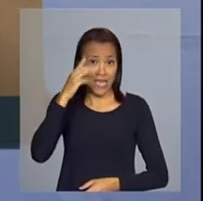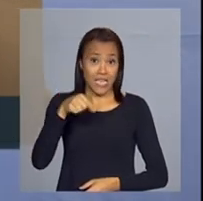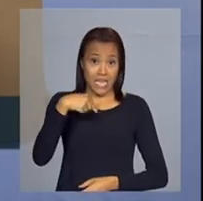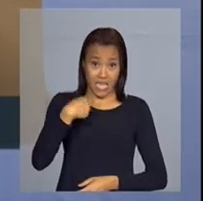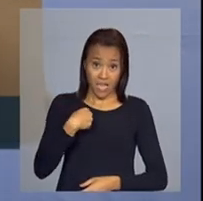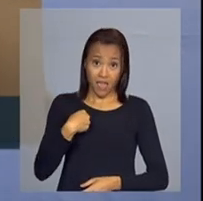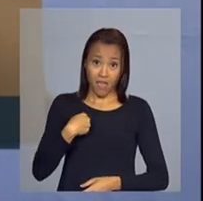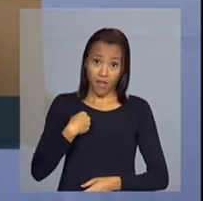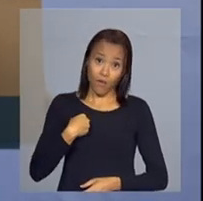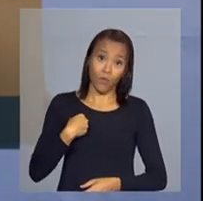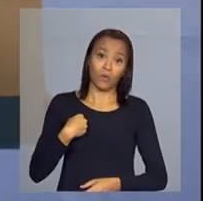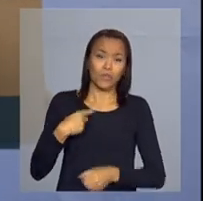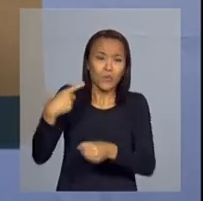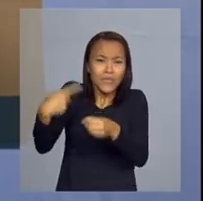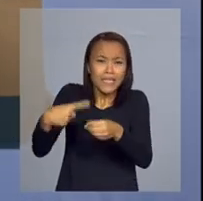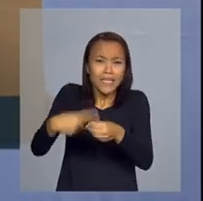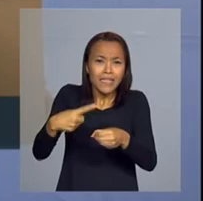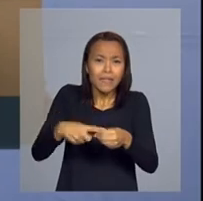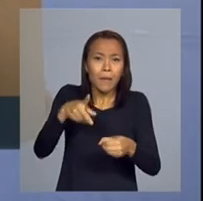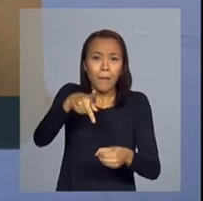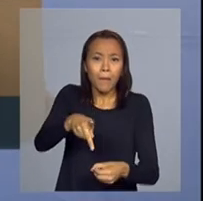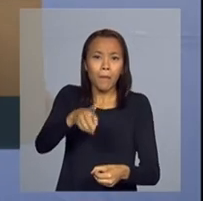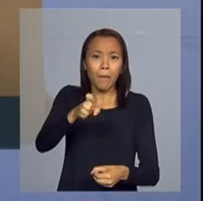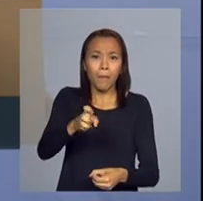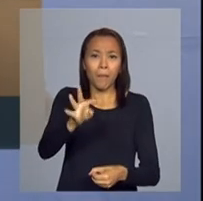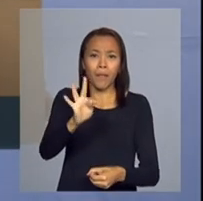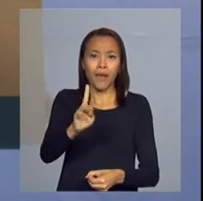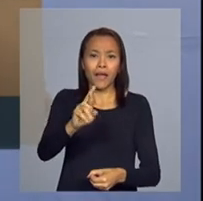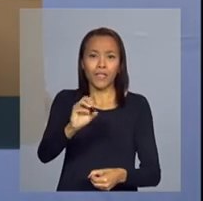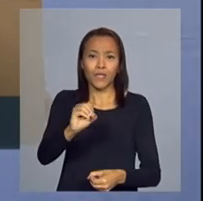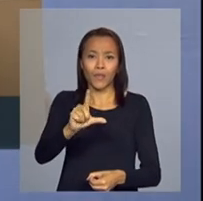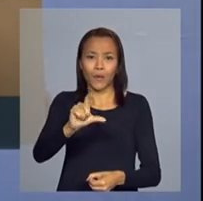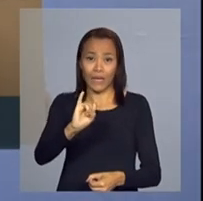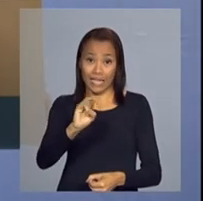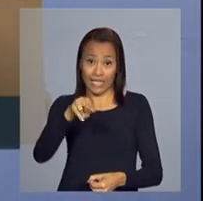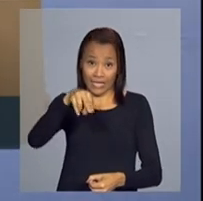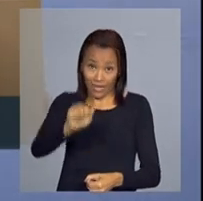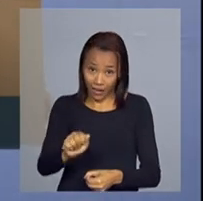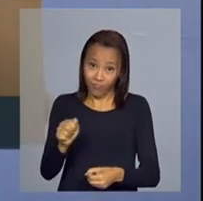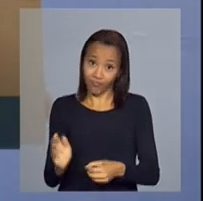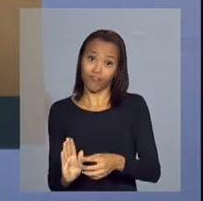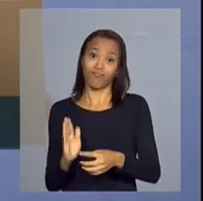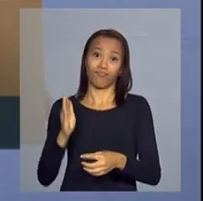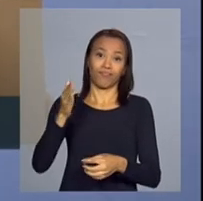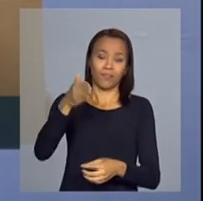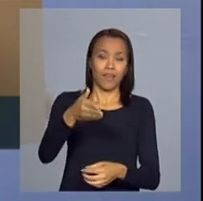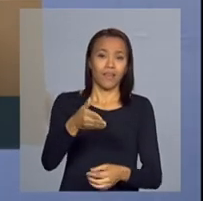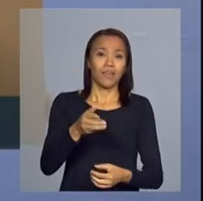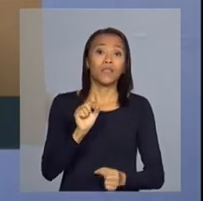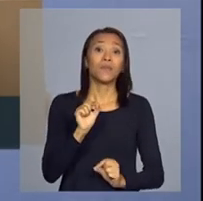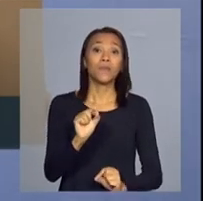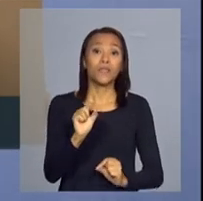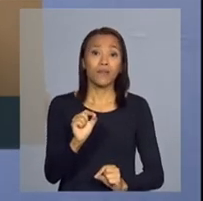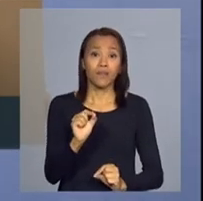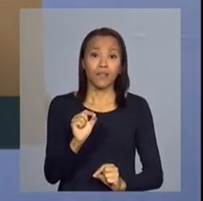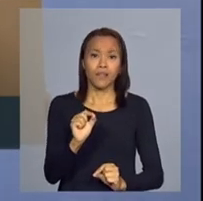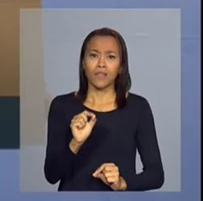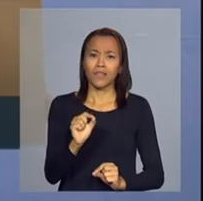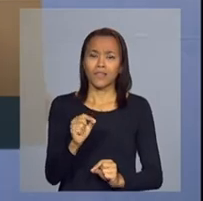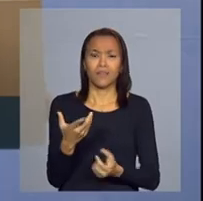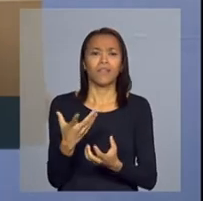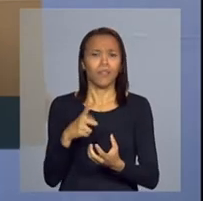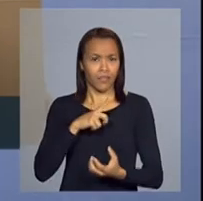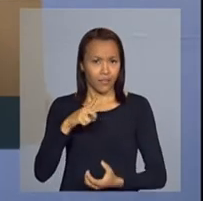saiu da Petrolina, que mereceu o apoio de tantos